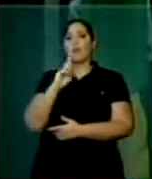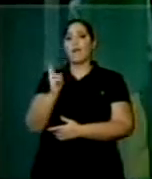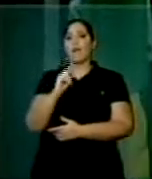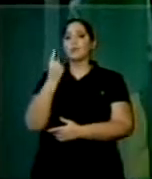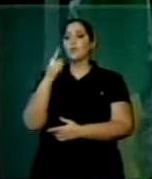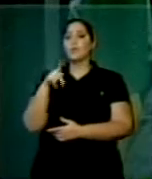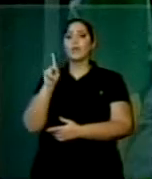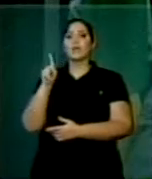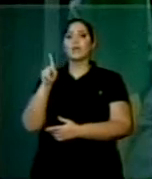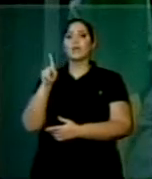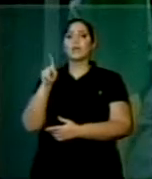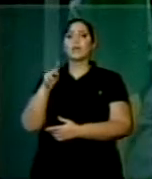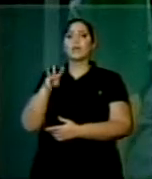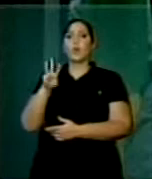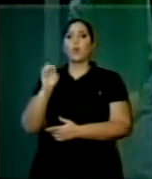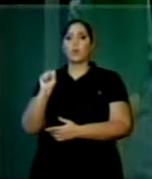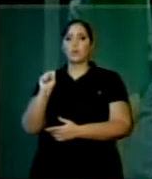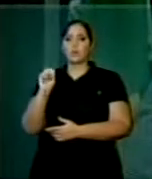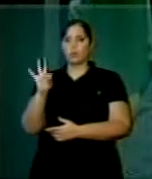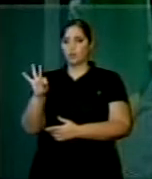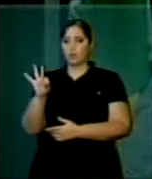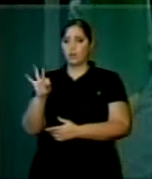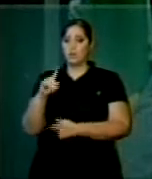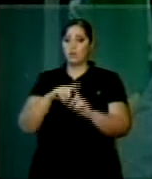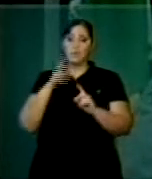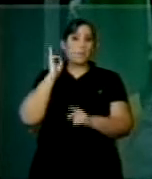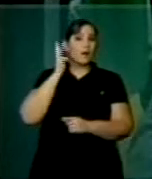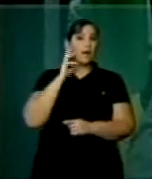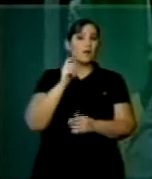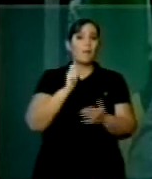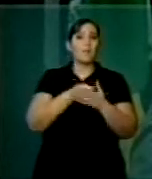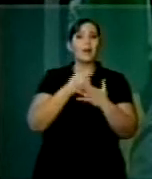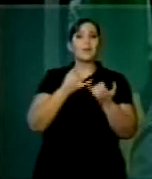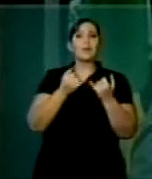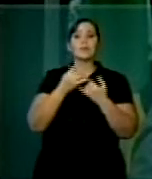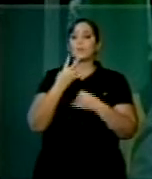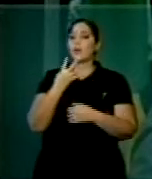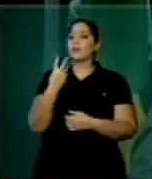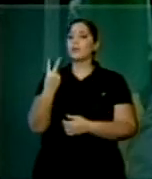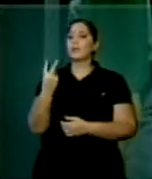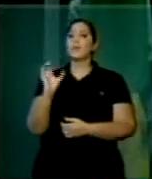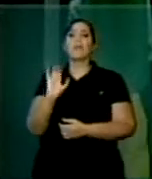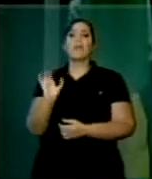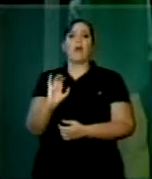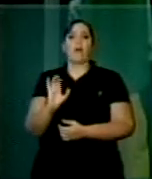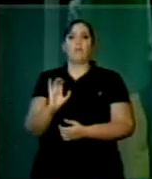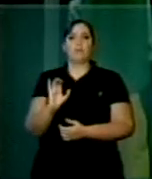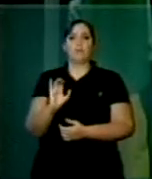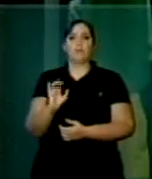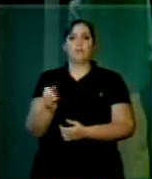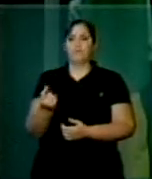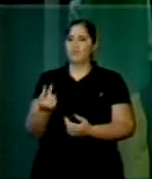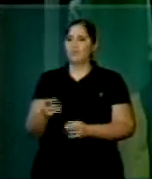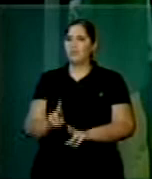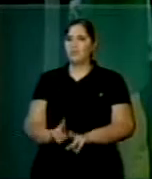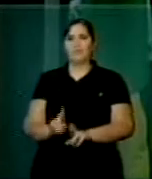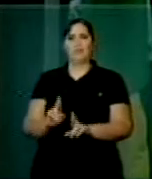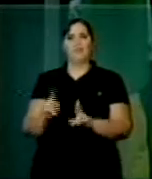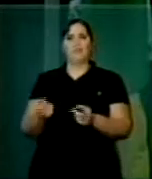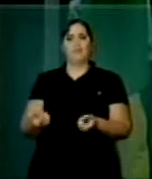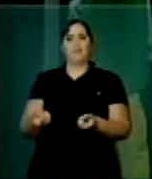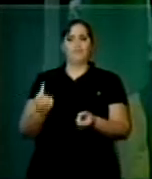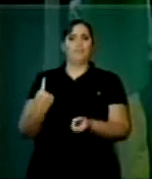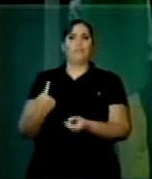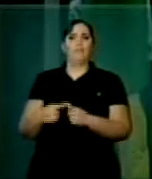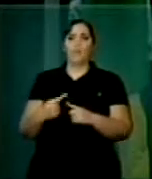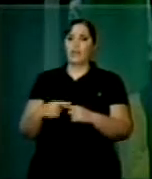um consumidor do Maranhão paga algo como 42 centavos de reais por quilowatt, o que é uma contradição. Um estado